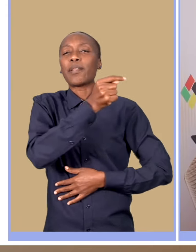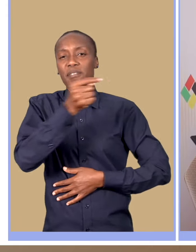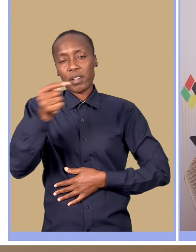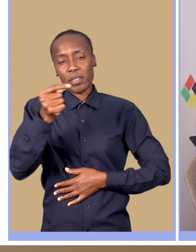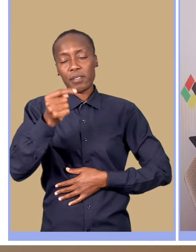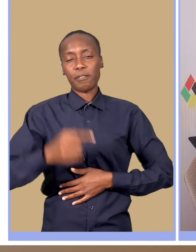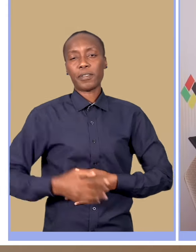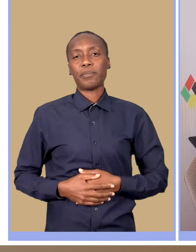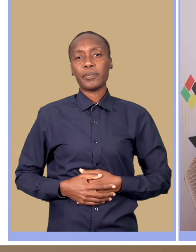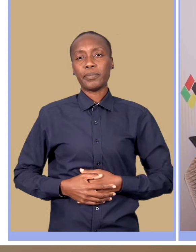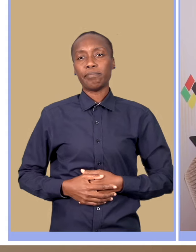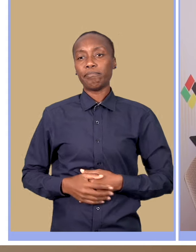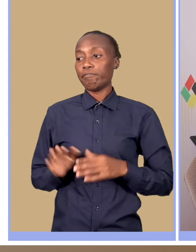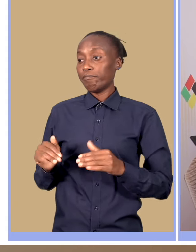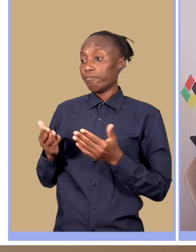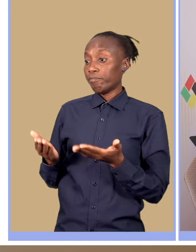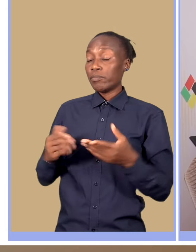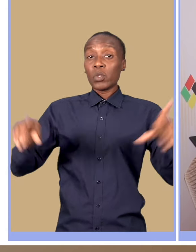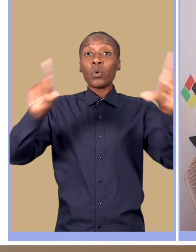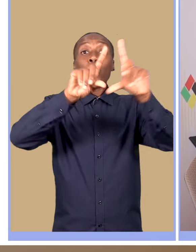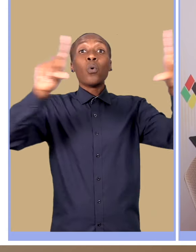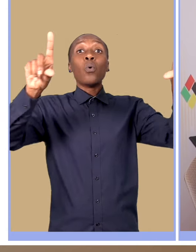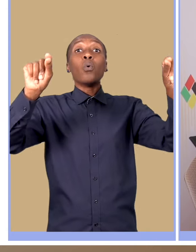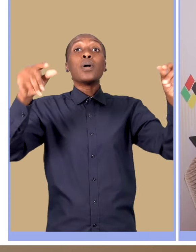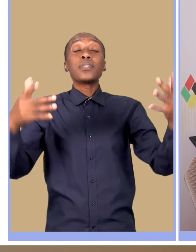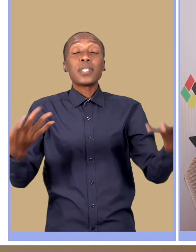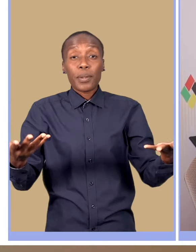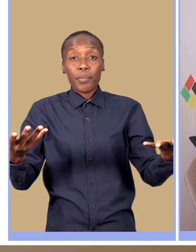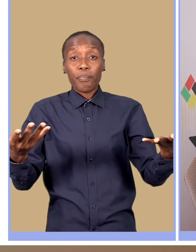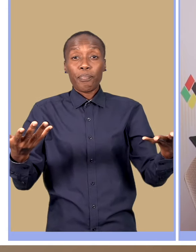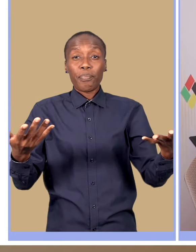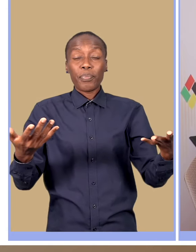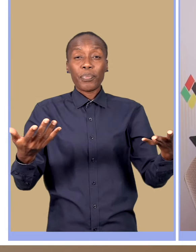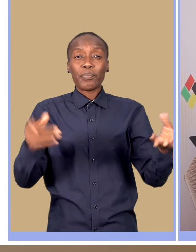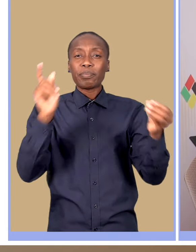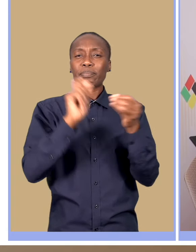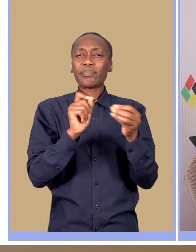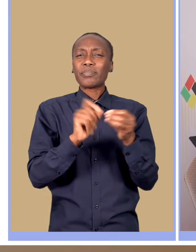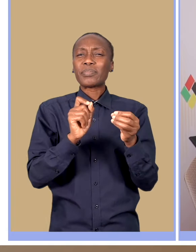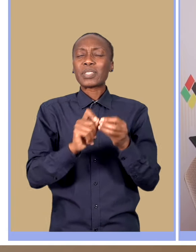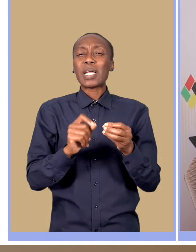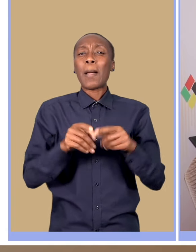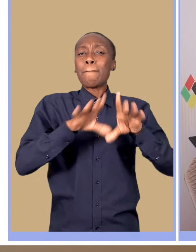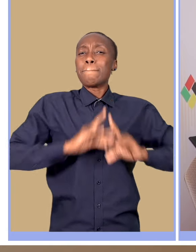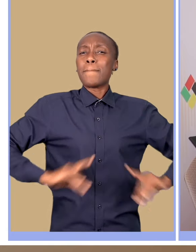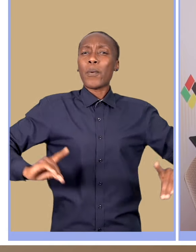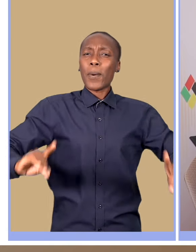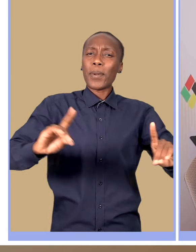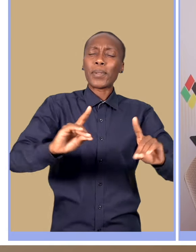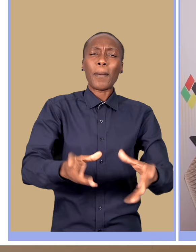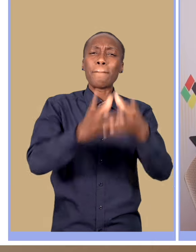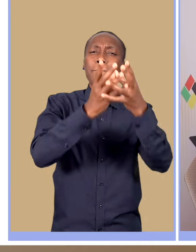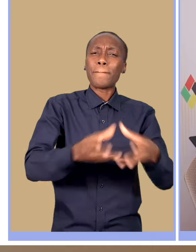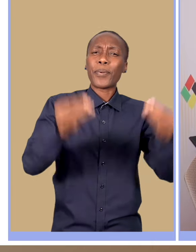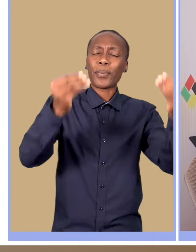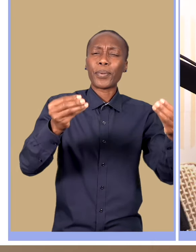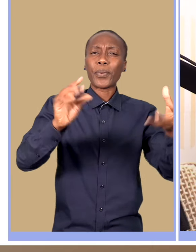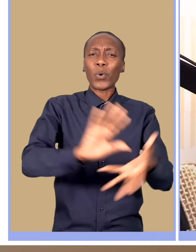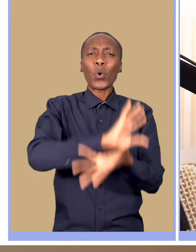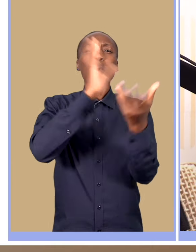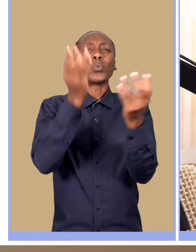na questão do tema que nós temos, não é? Essas populações foram fustigadas,